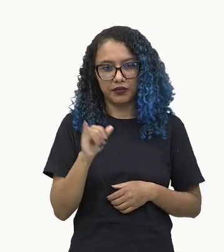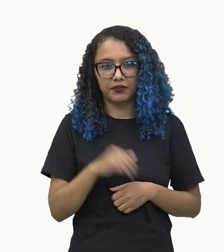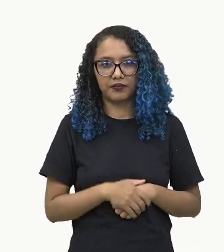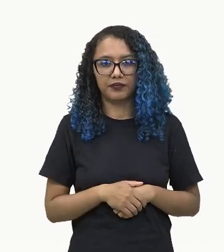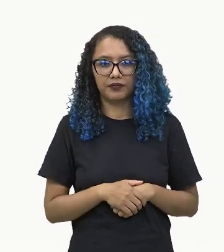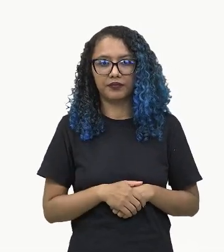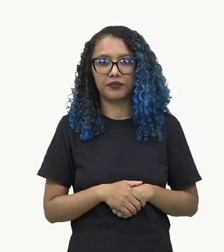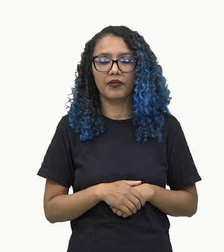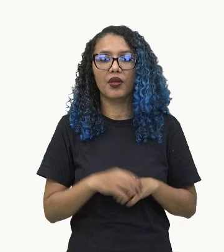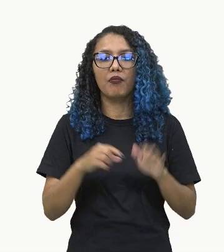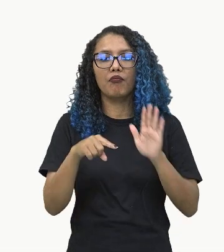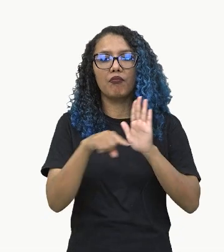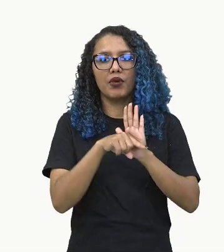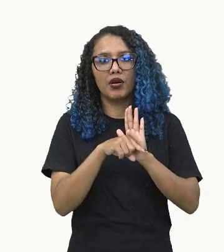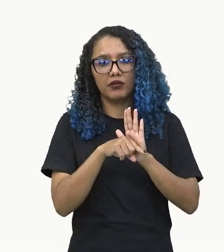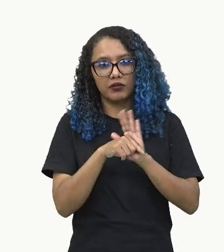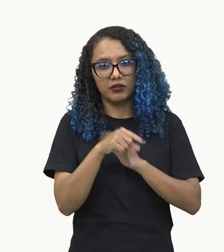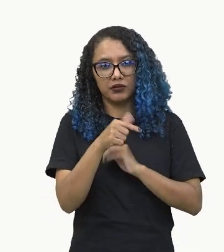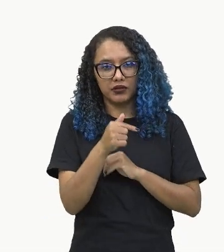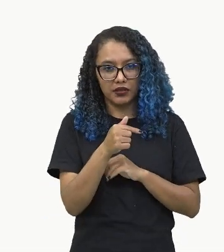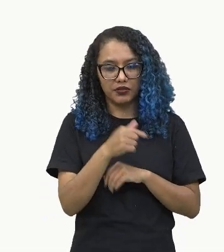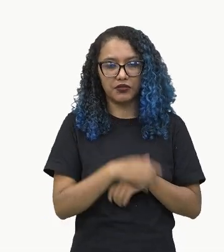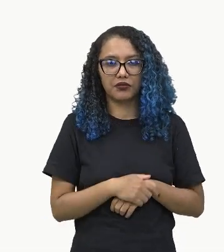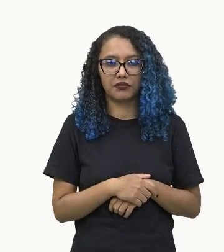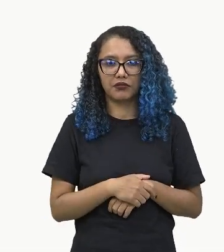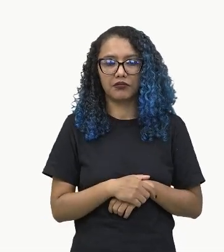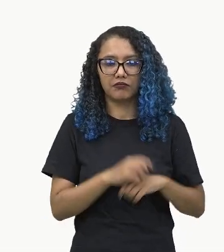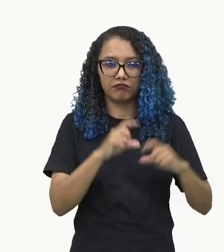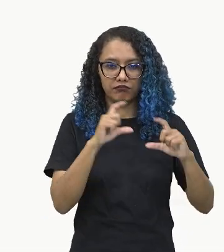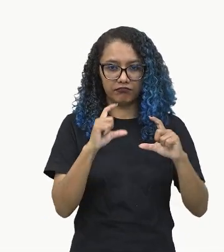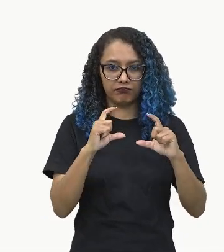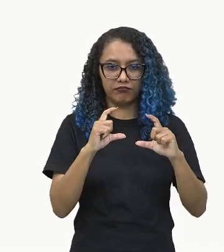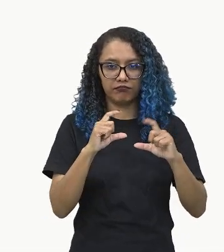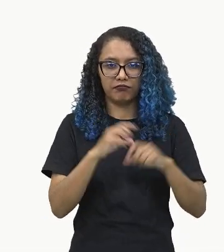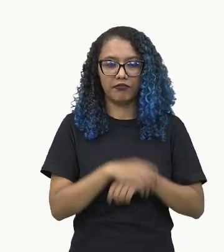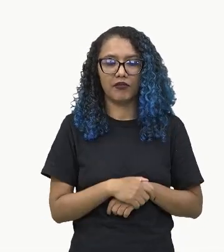ok? Menos o meu segundo termo, 7,